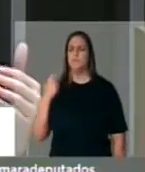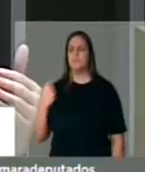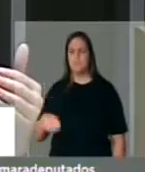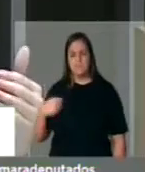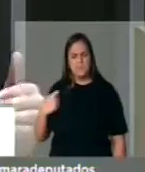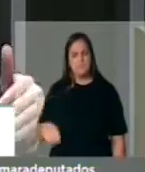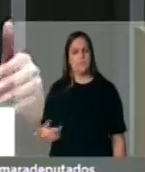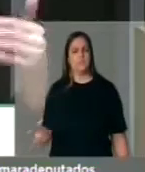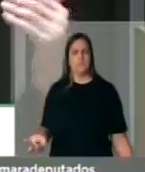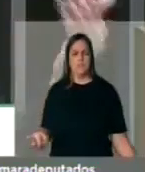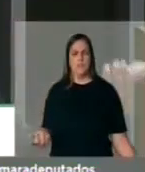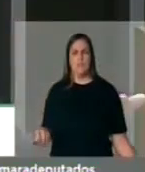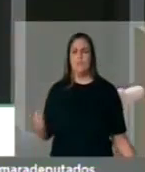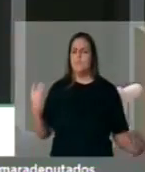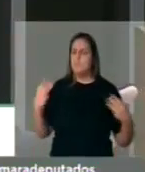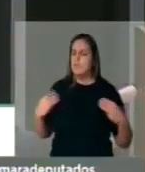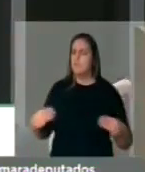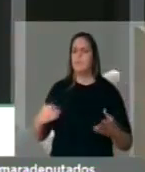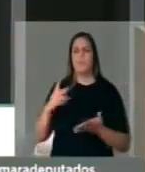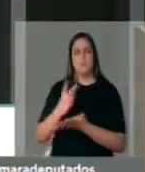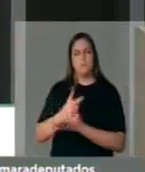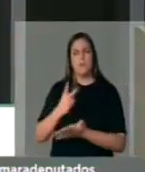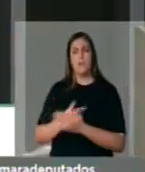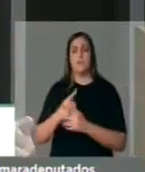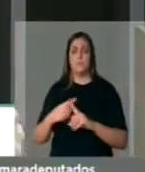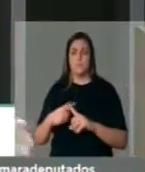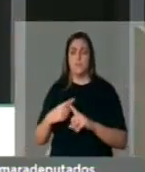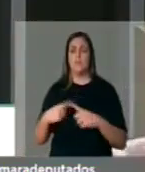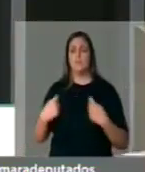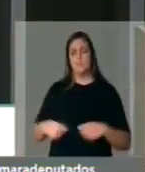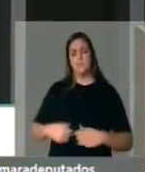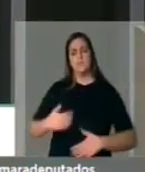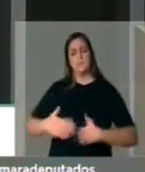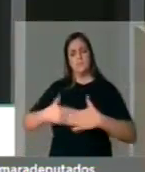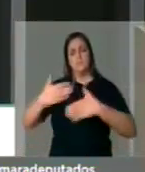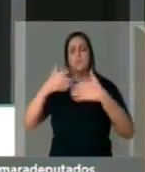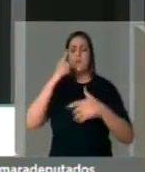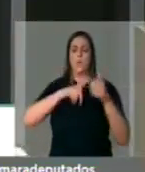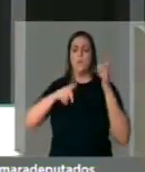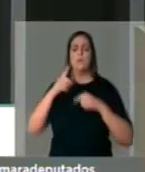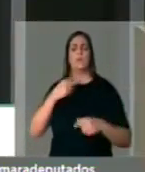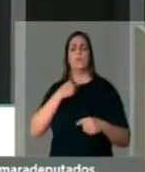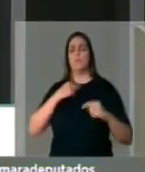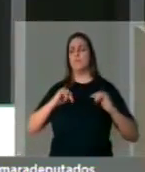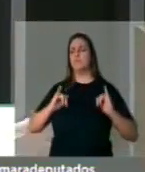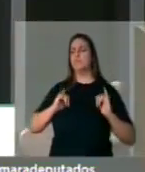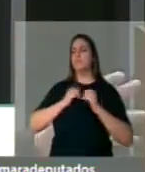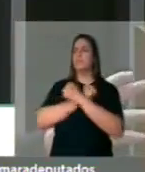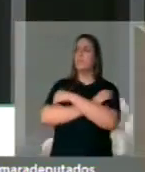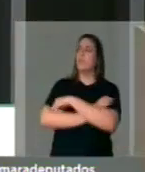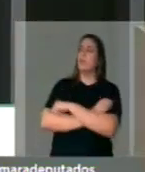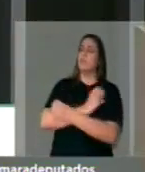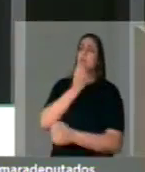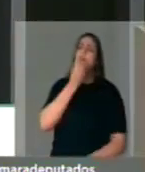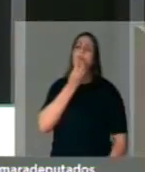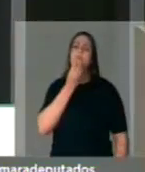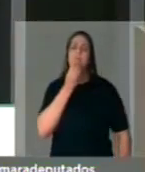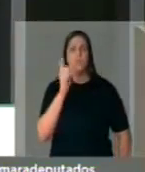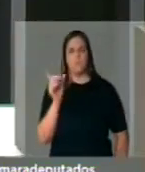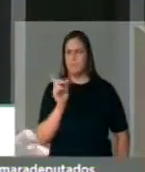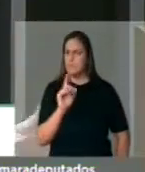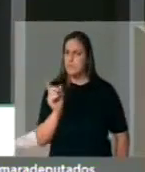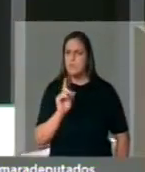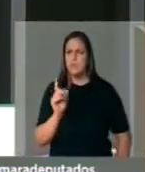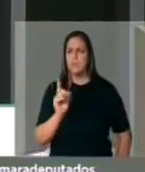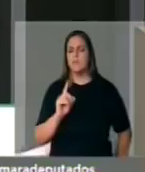nós precisamos dar um passo seguinte. Não basta cruzar os braços, achar de que as políticas públicas estão